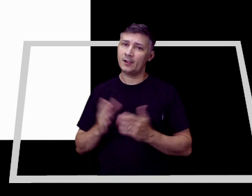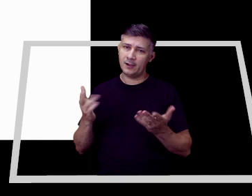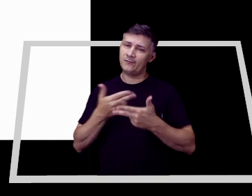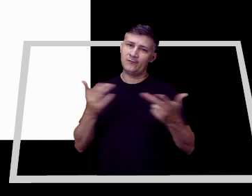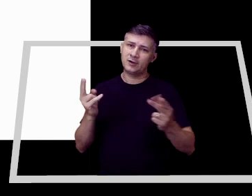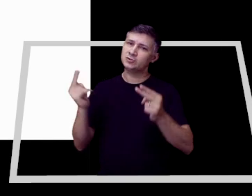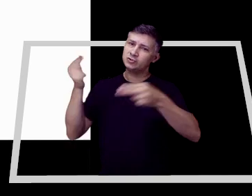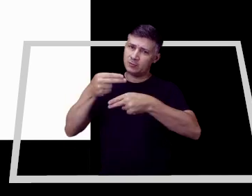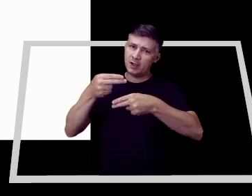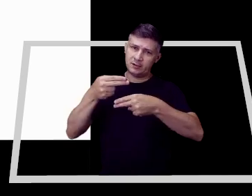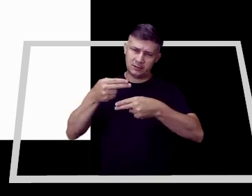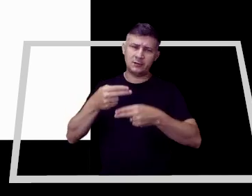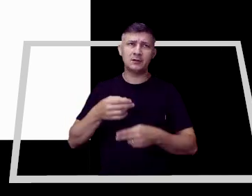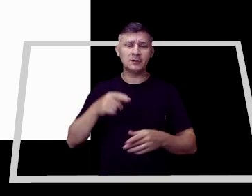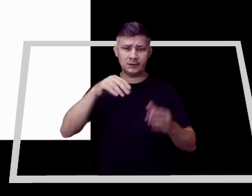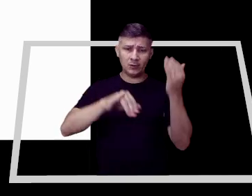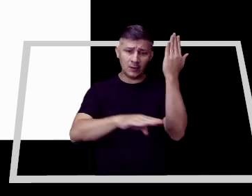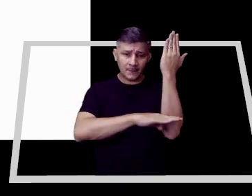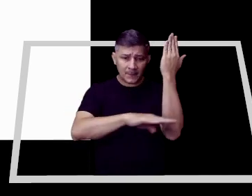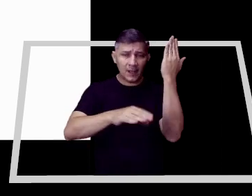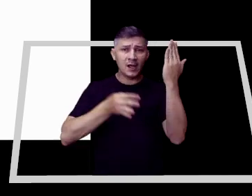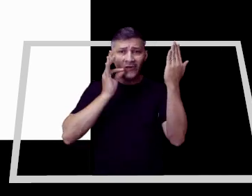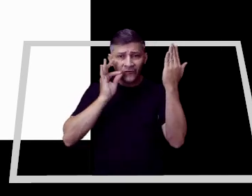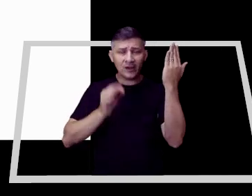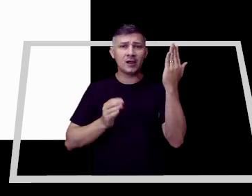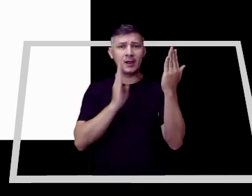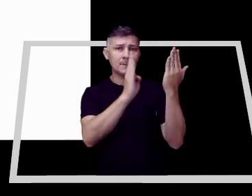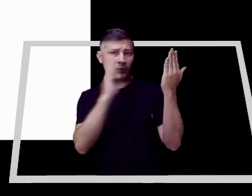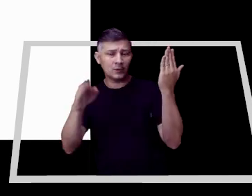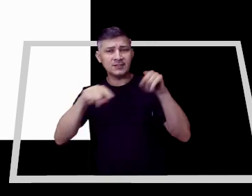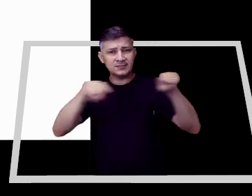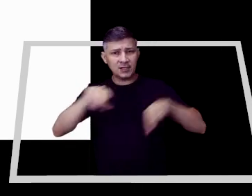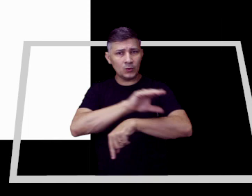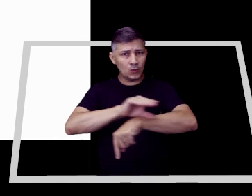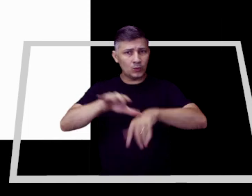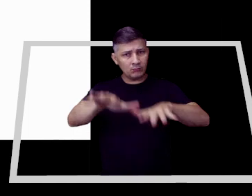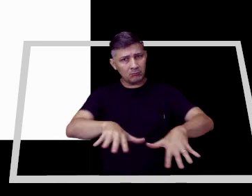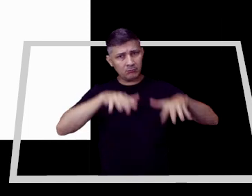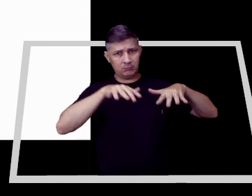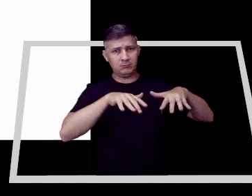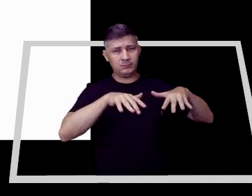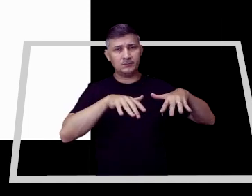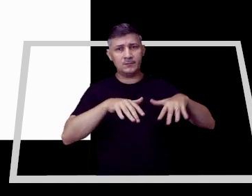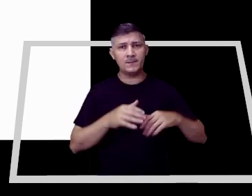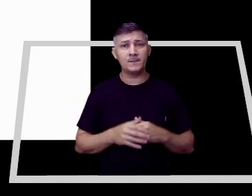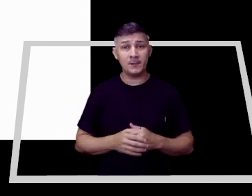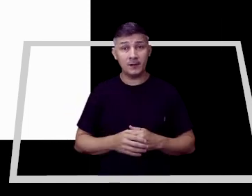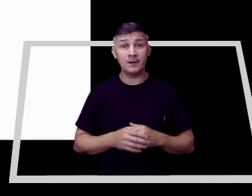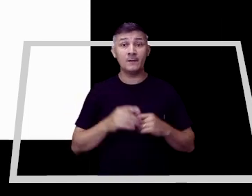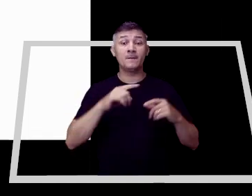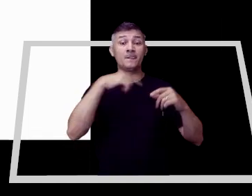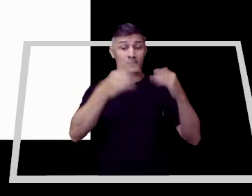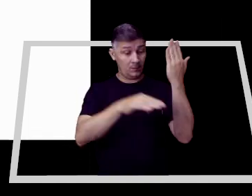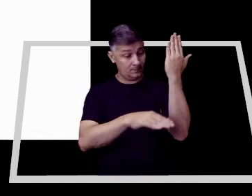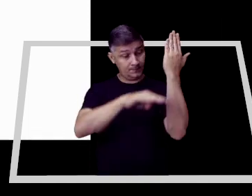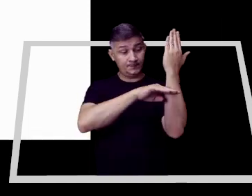do Sebrae no nível inferior, né? A cafeteria, a biblioteca, as salas de cursos, o próprio auditório.